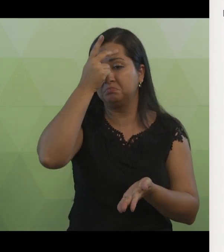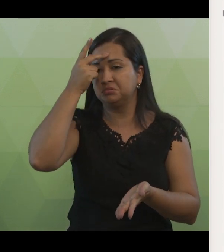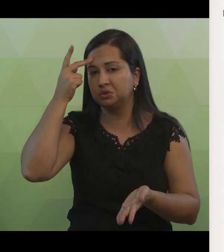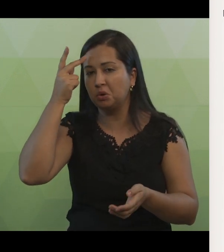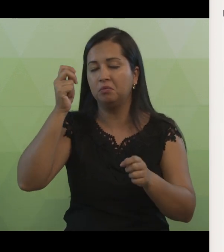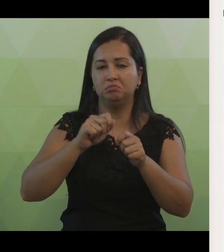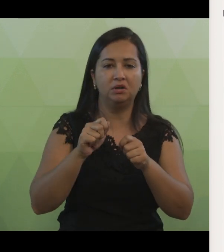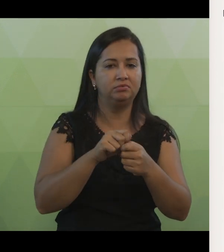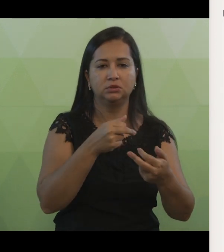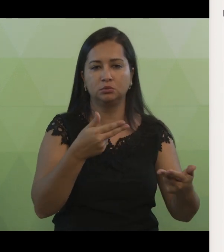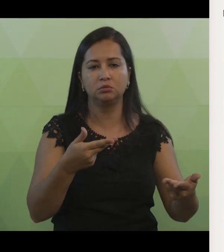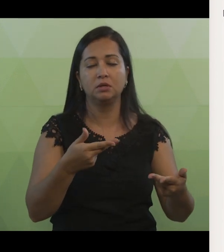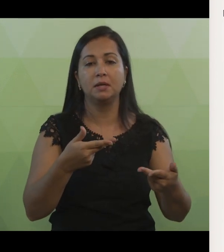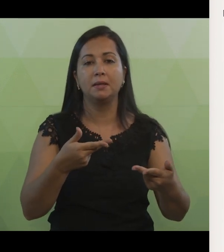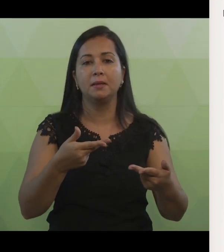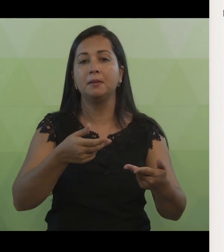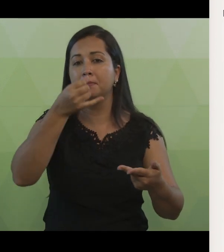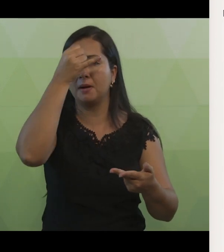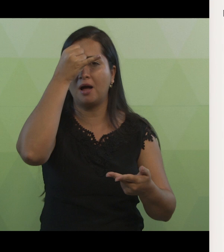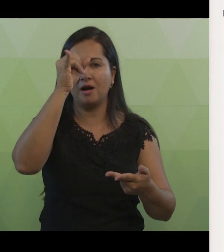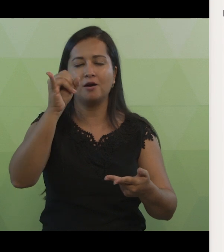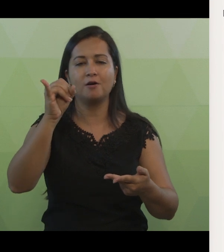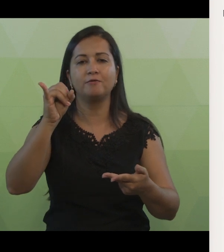para garantir a segurança física e lógica na empresa.